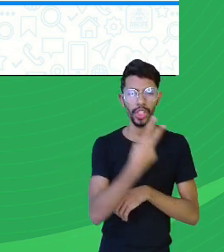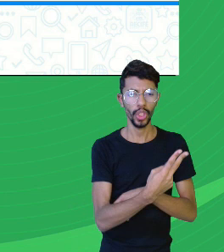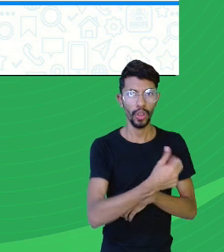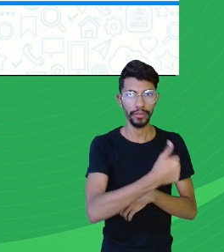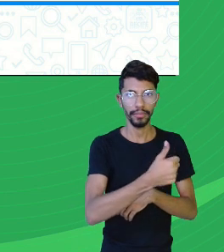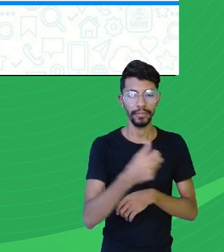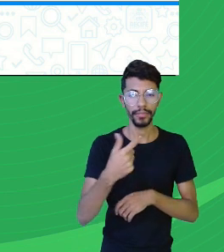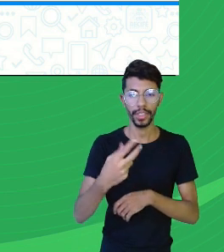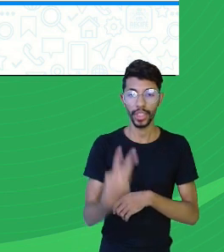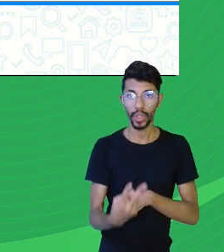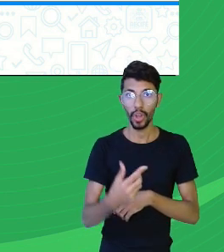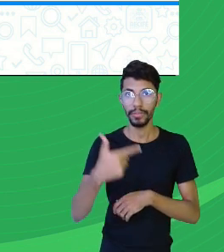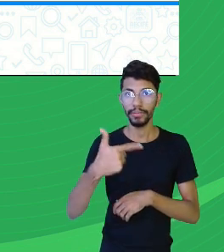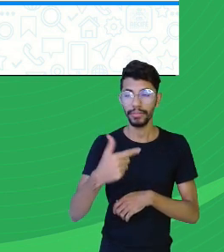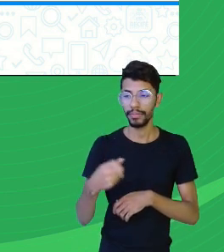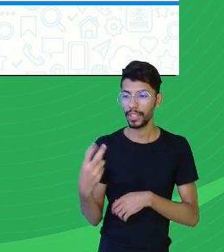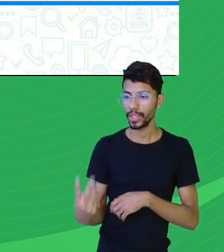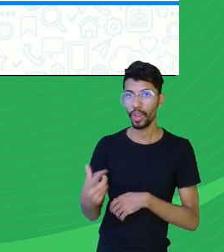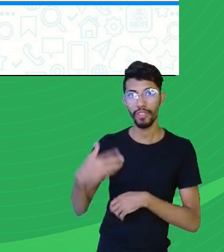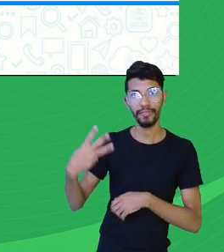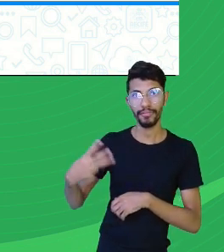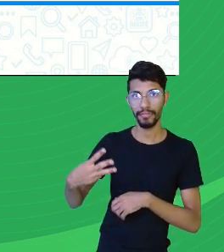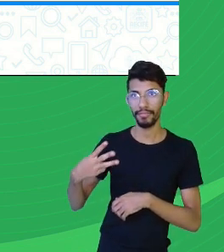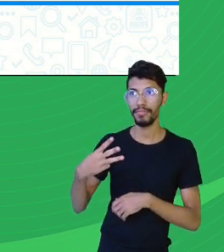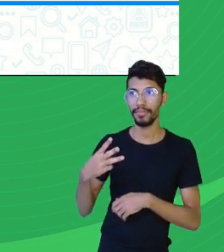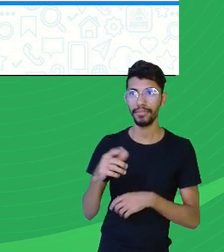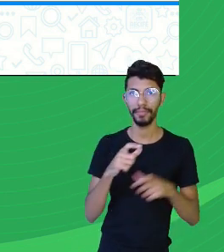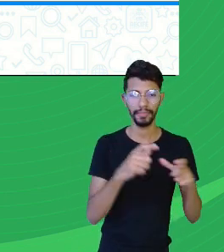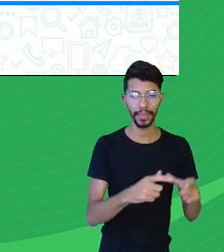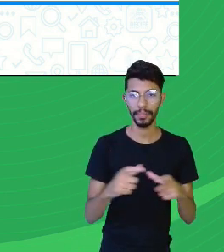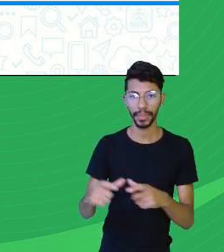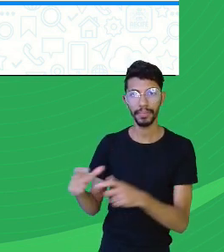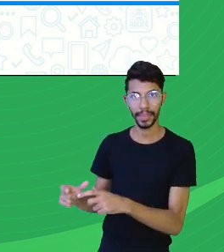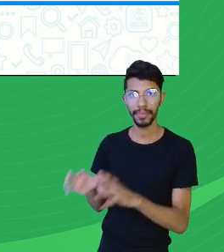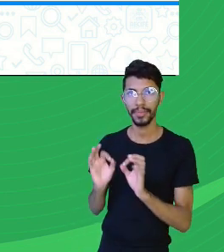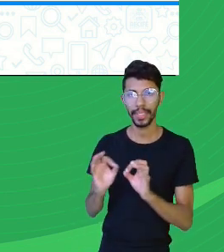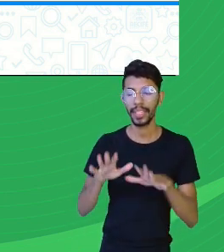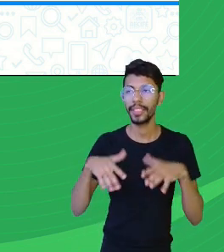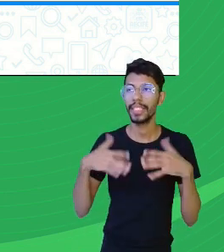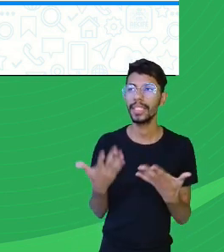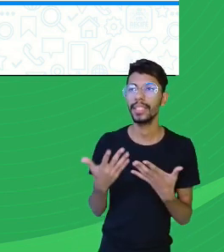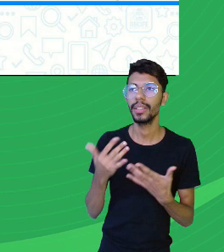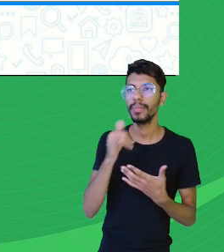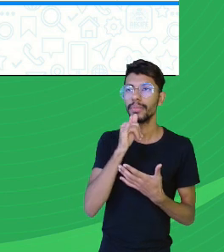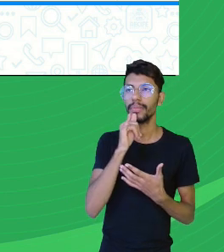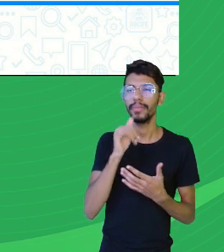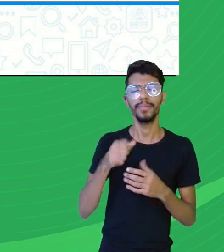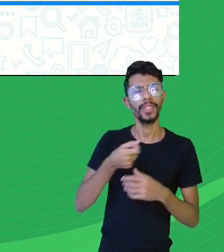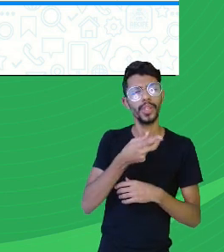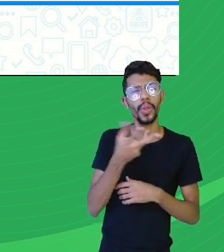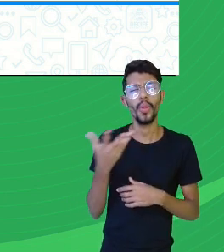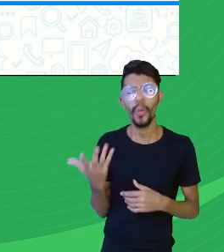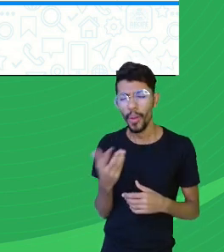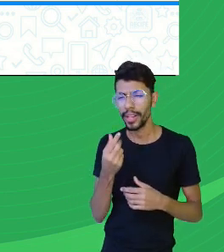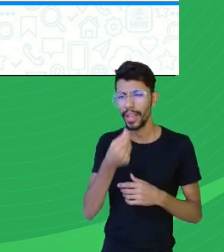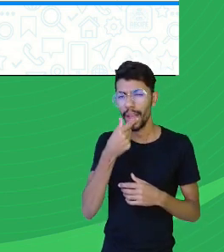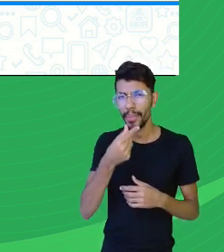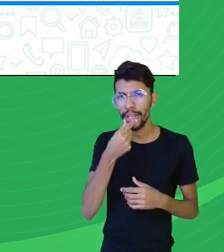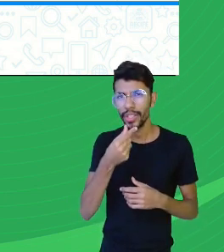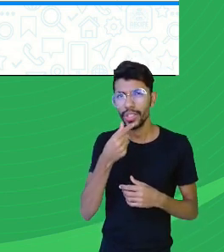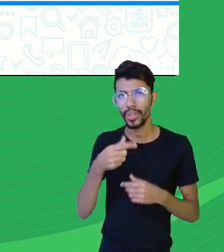primeiro, 2 no segundo e 2 no terceiro prato. E então, minha gente, quantos biscoitos serão